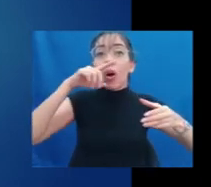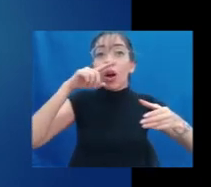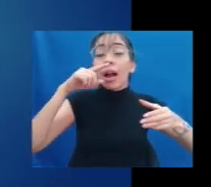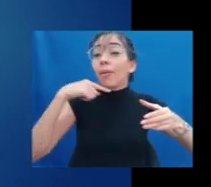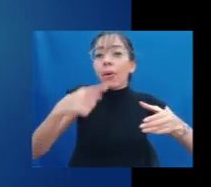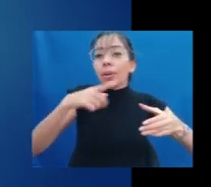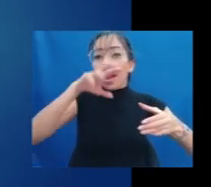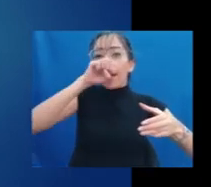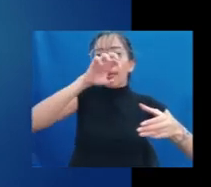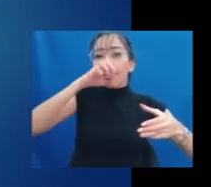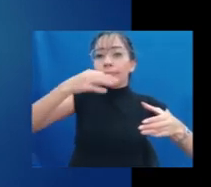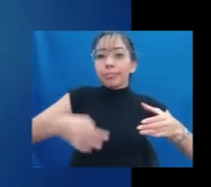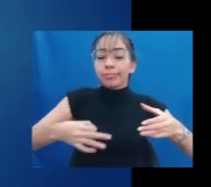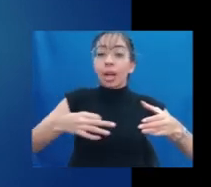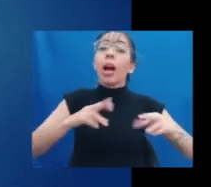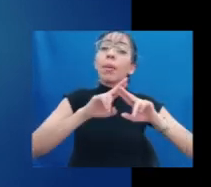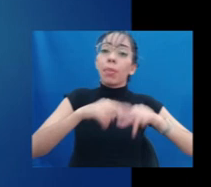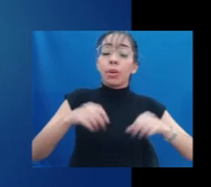casa de filtros.